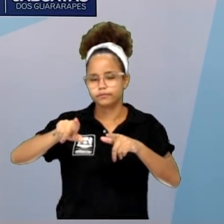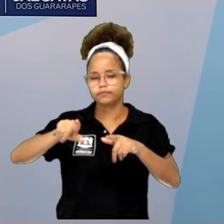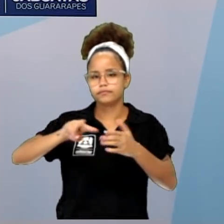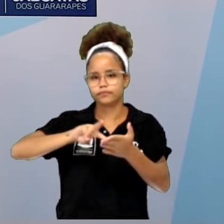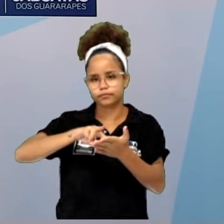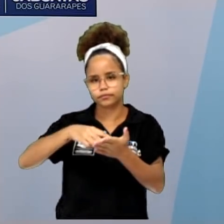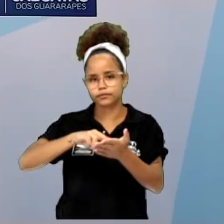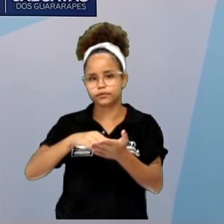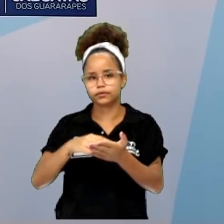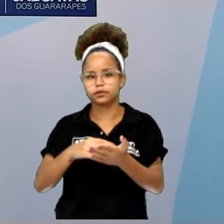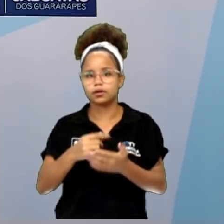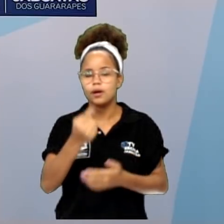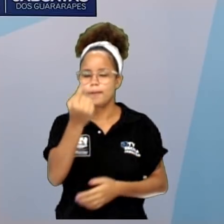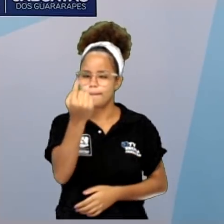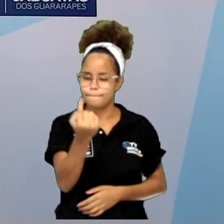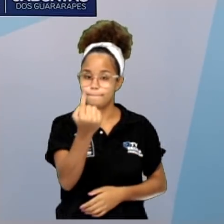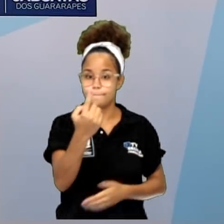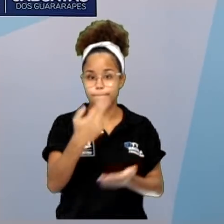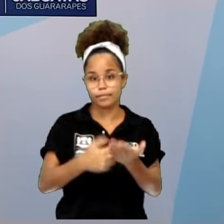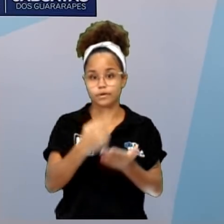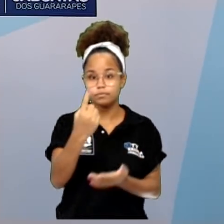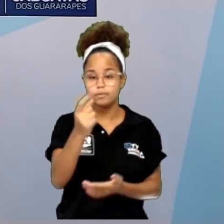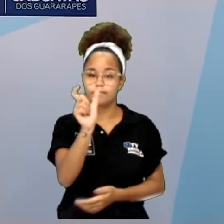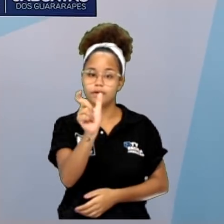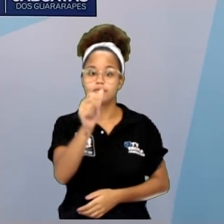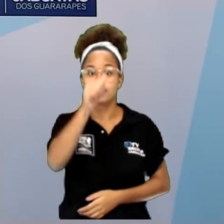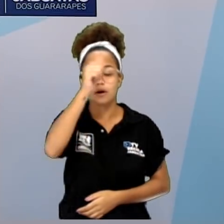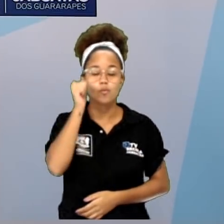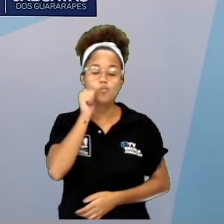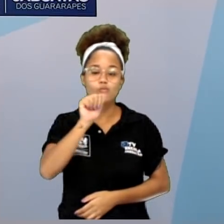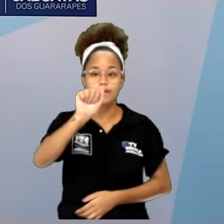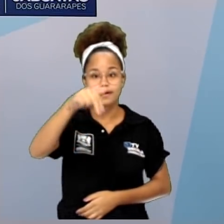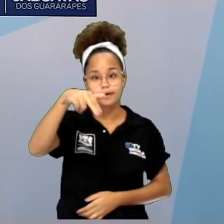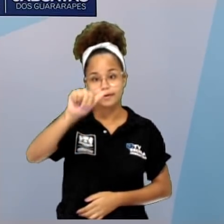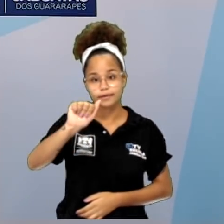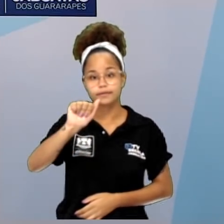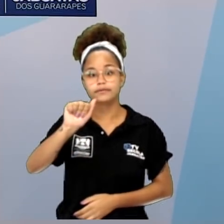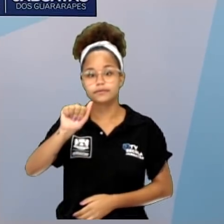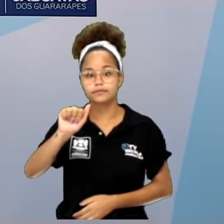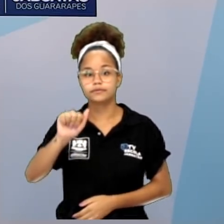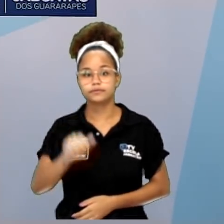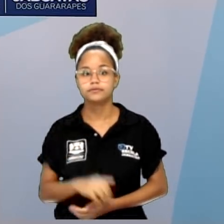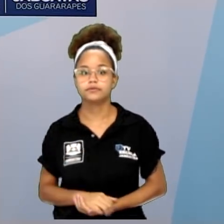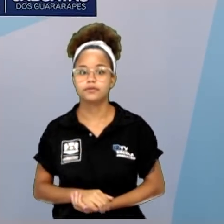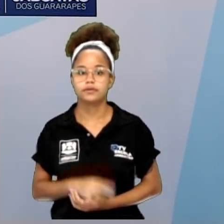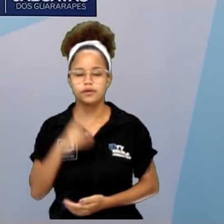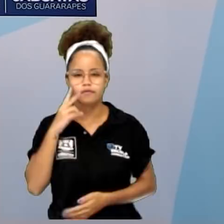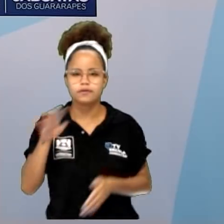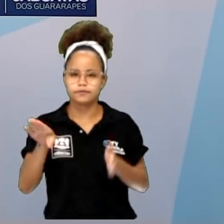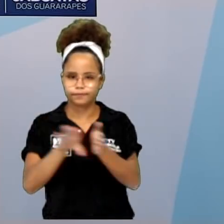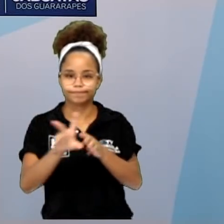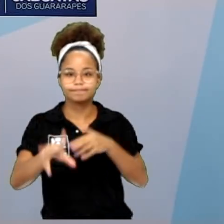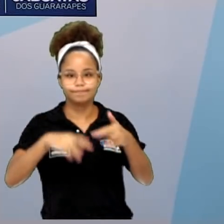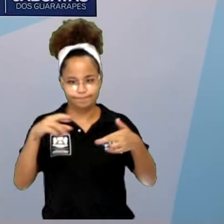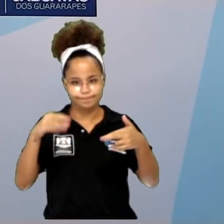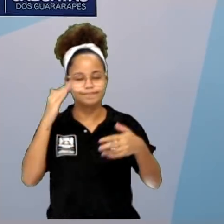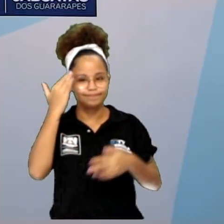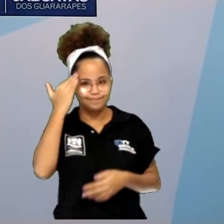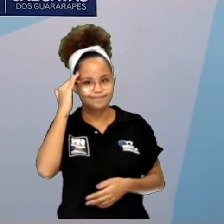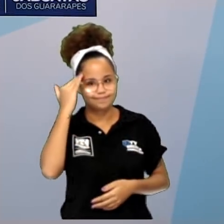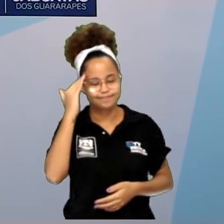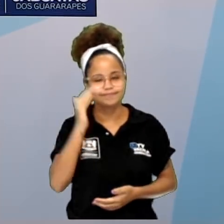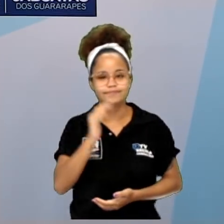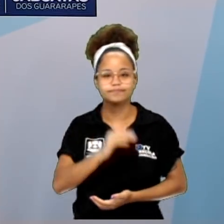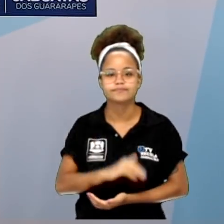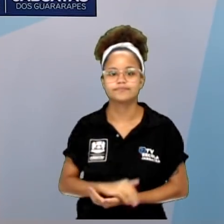referência ao elemento sintático lá atrás, que é a Ana Dragão, que é ela quem viabilizaria ali a chegada dos presentes, né?